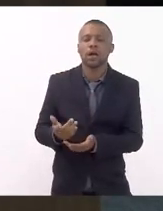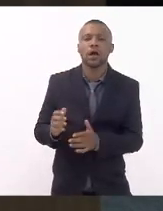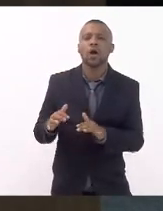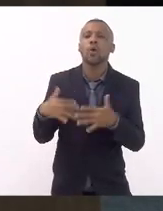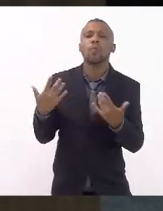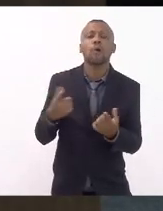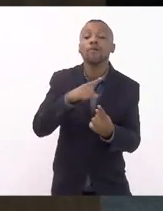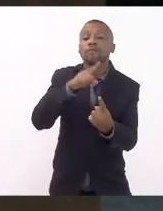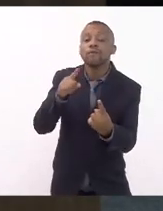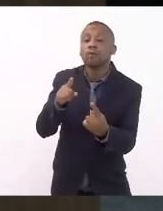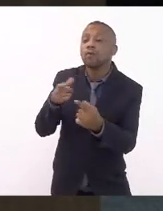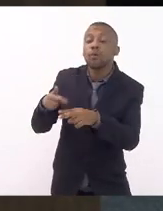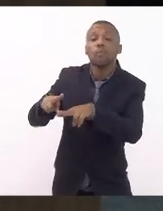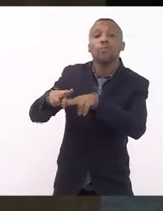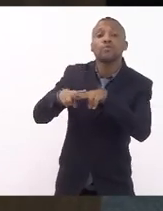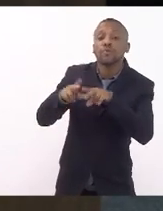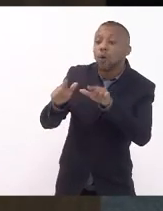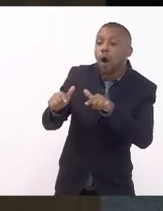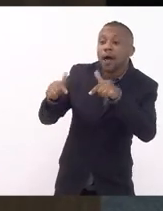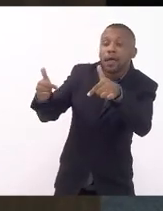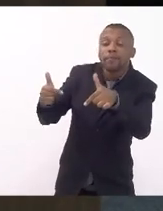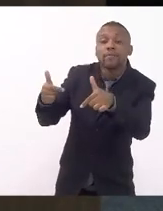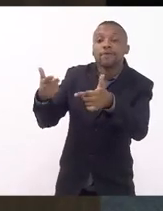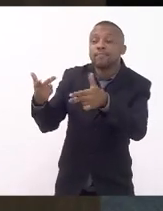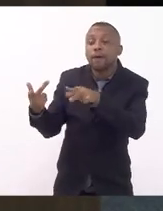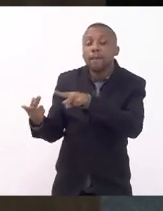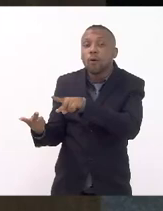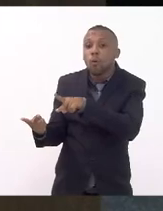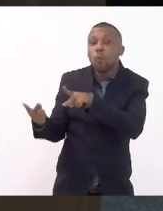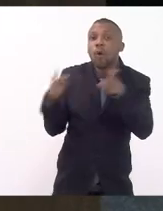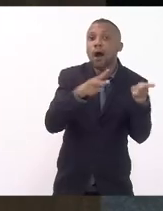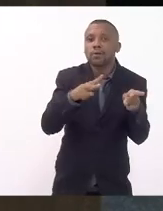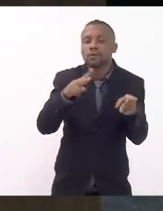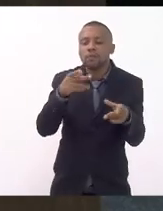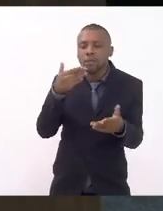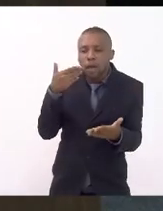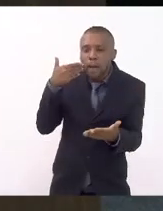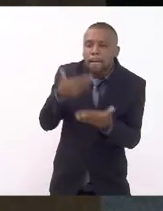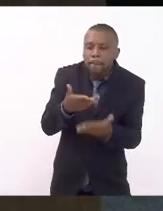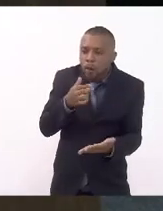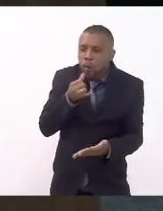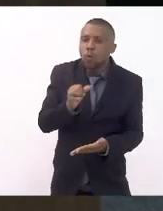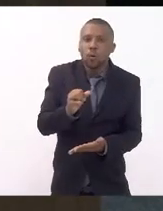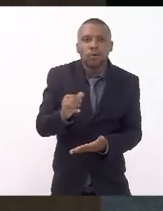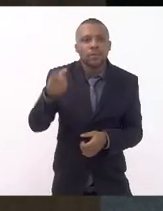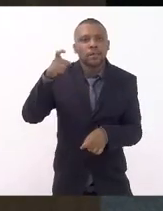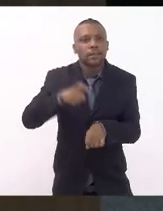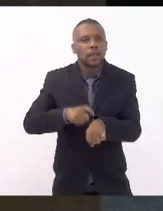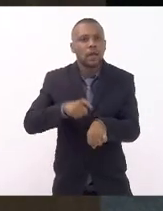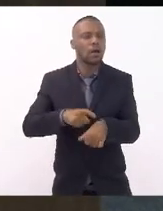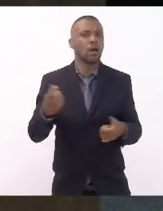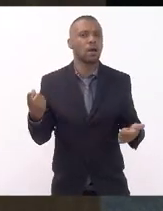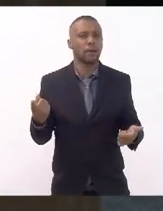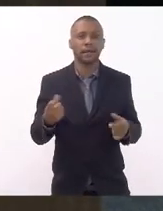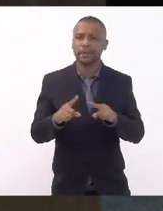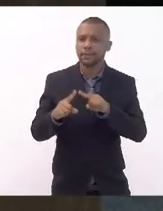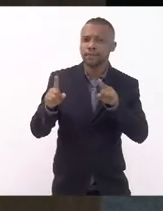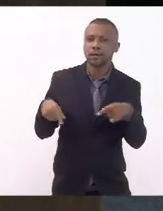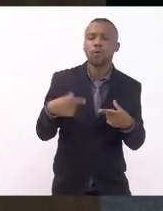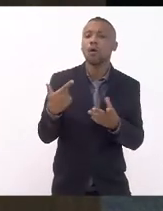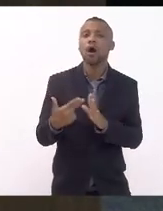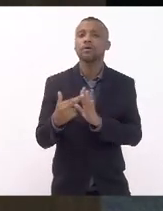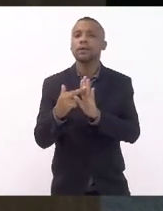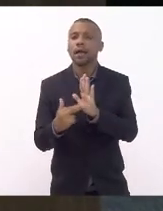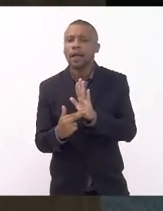a transferência intempestiva da servidora Cílnia? Quais os critérios e os